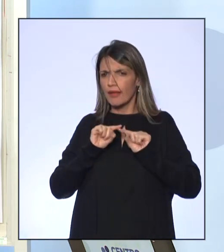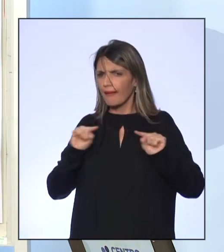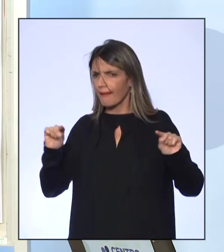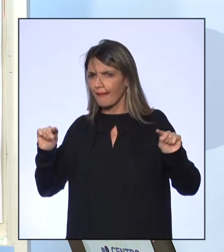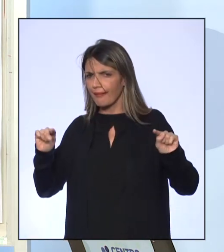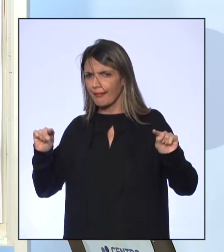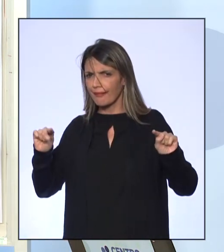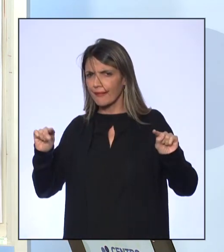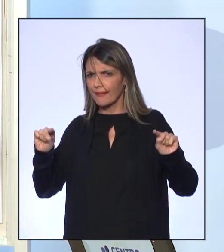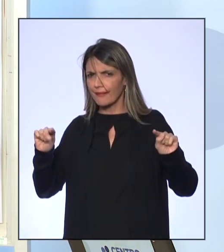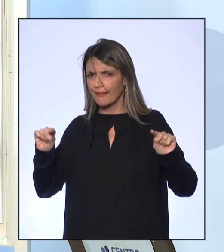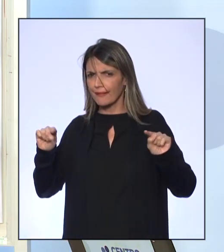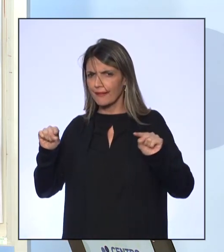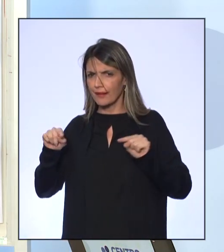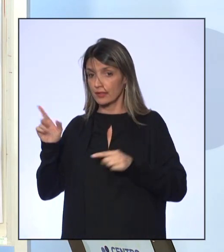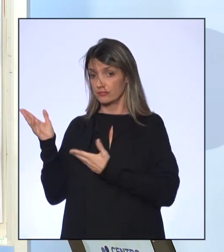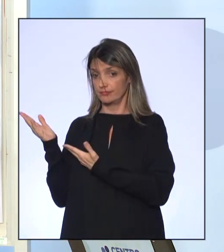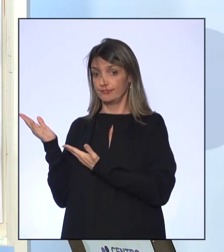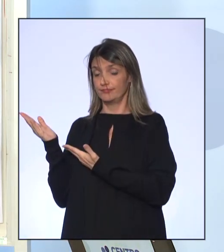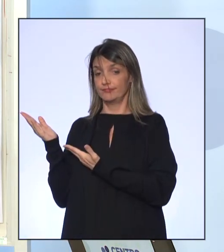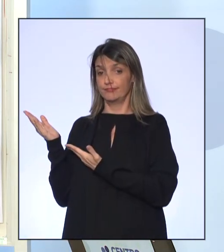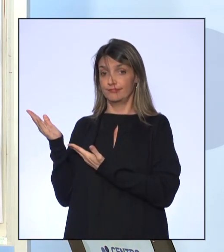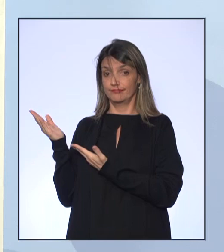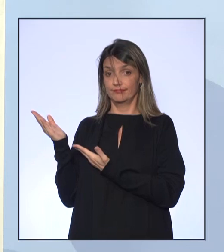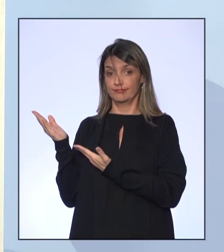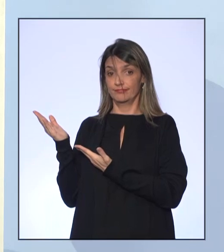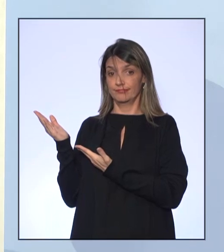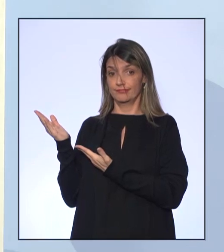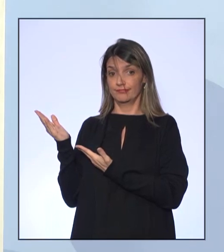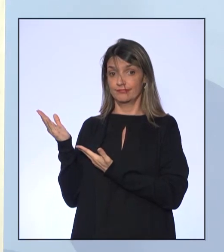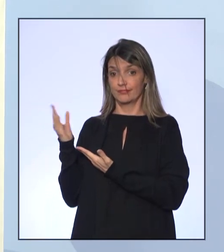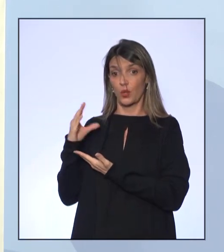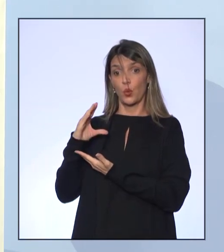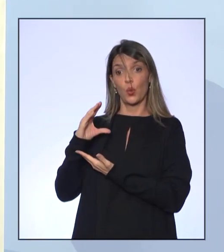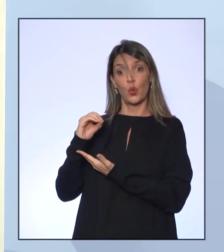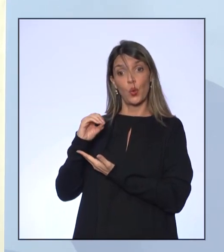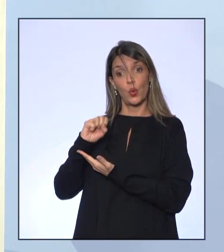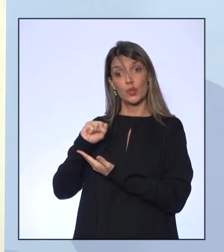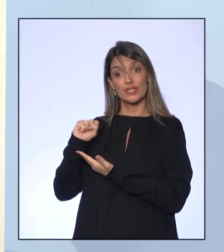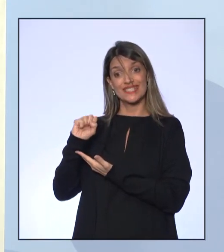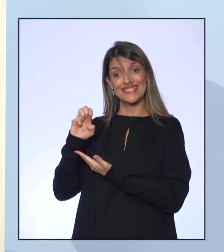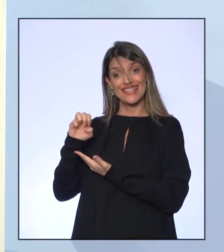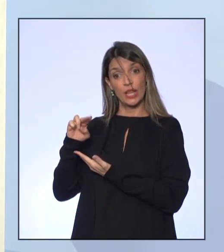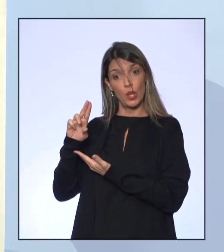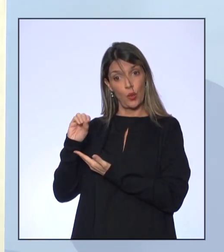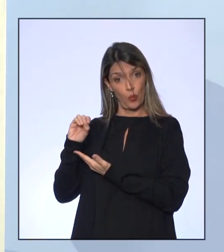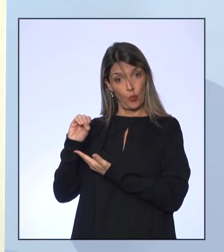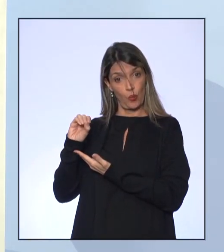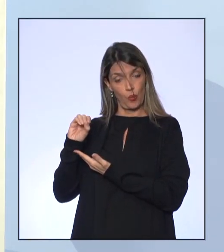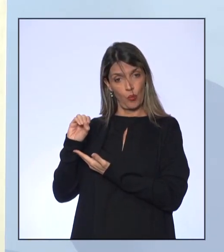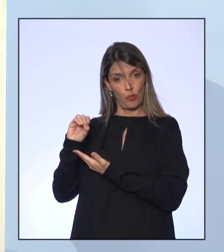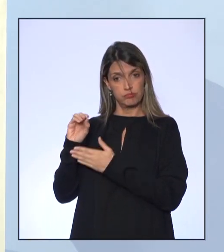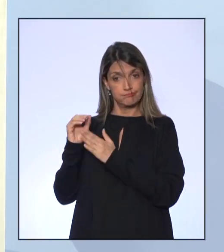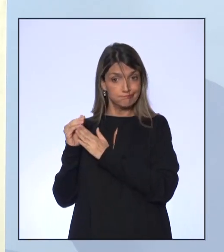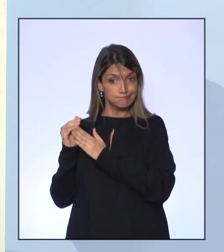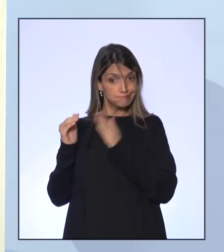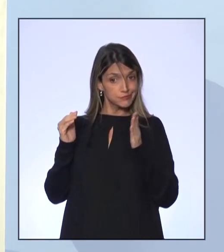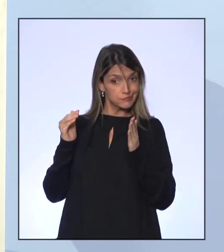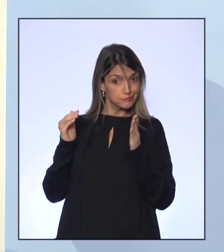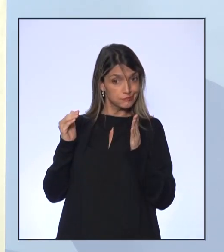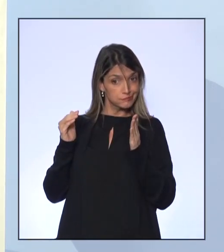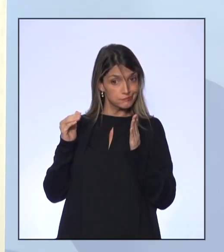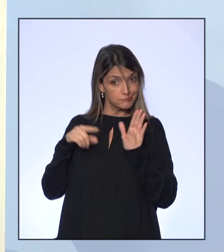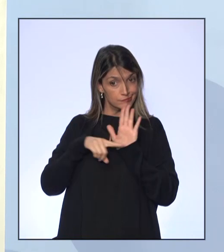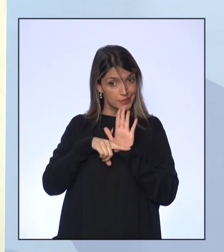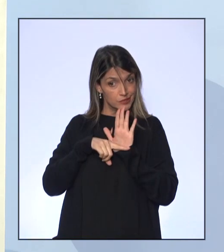cosseno então eu vou pegar ele aqui ó projeta ele não consegue ana no caso eu tô do lado negativo então esse ter